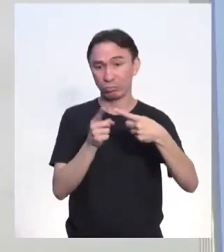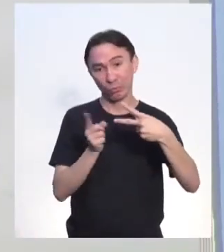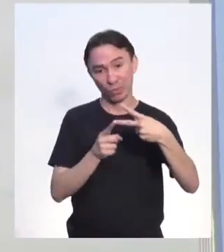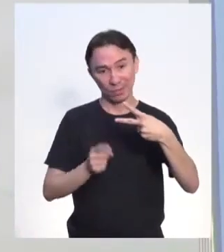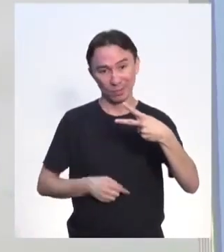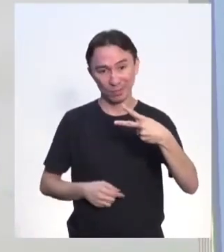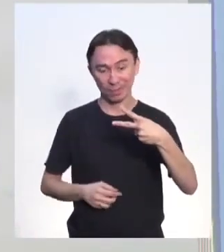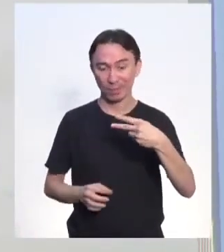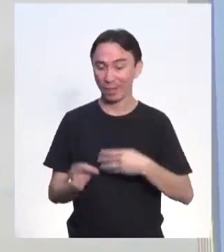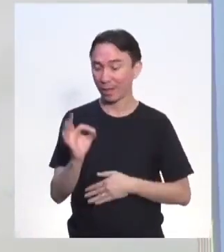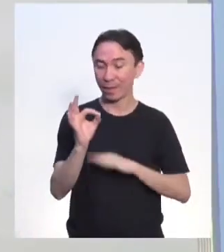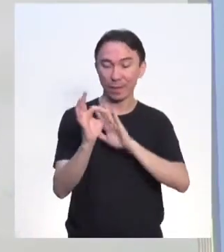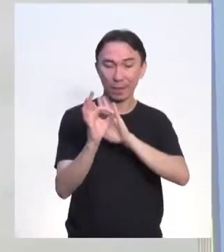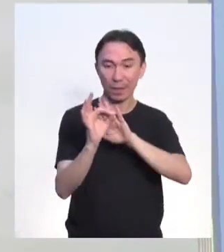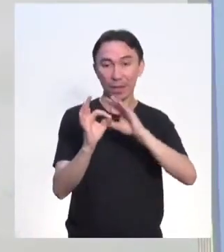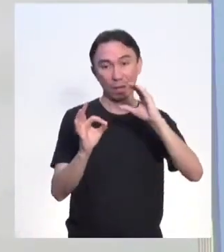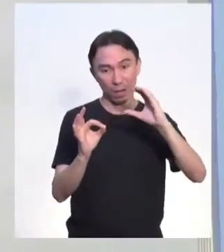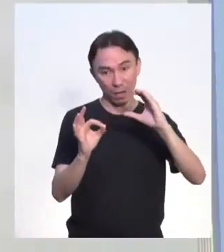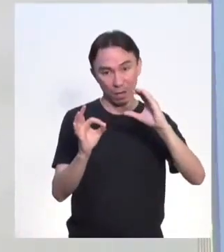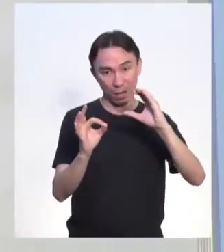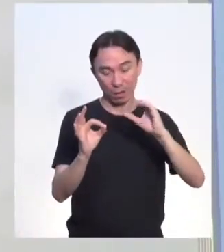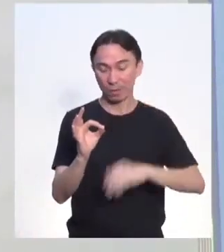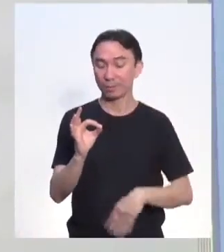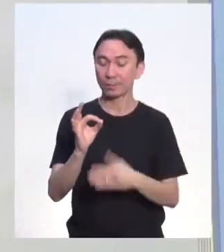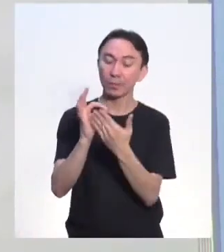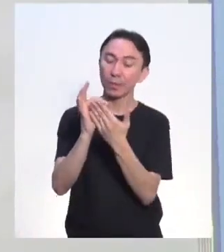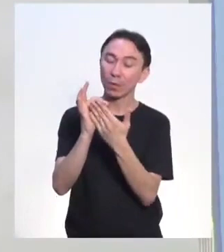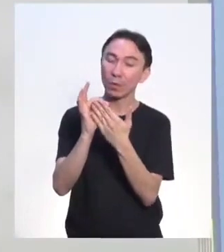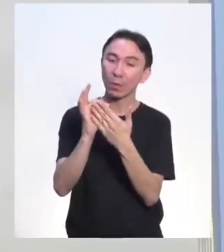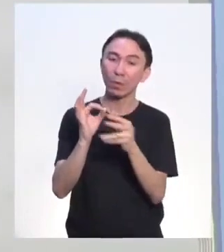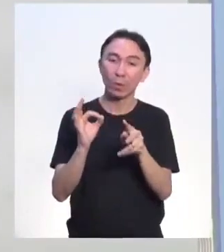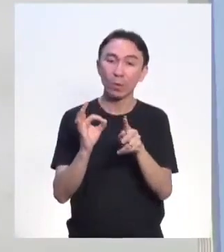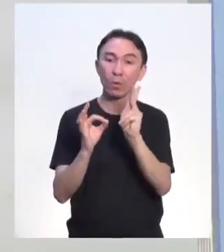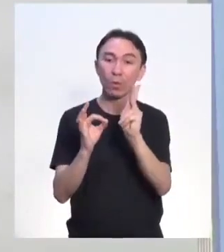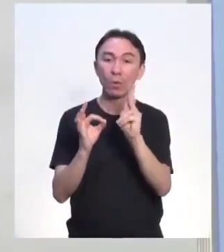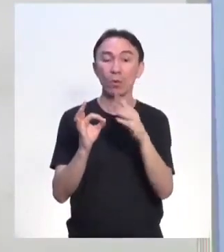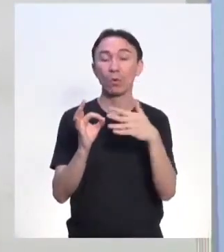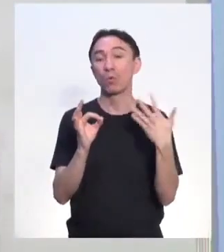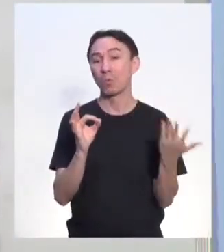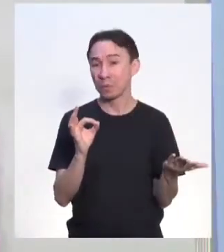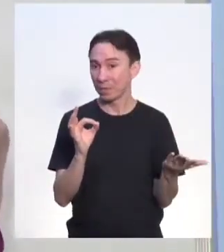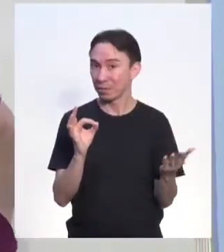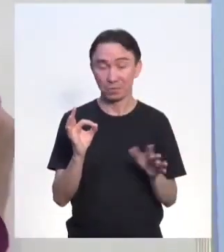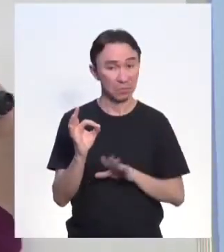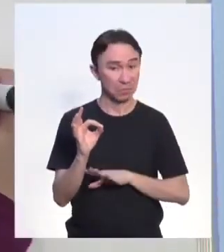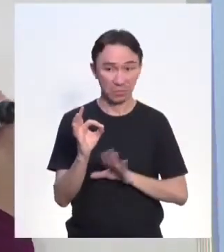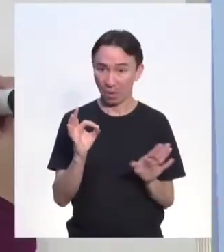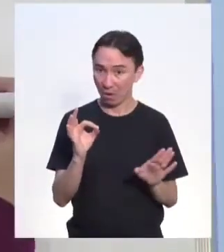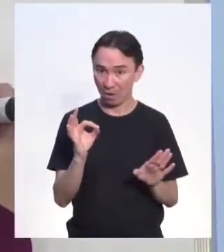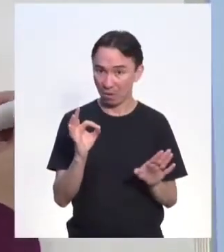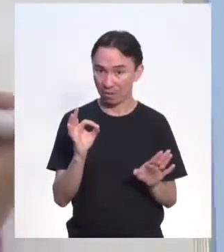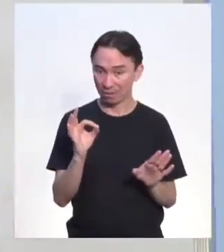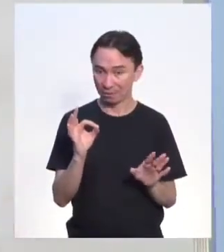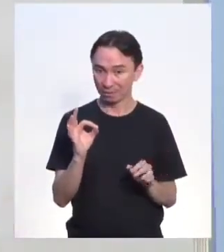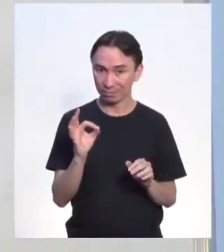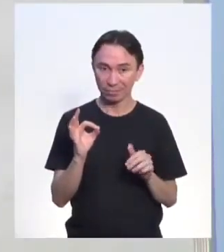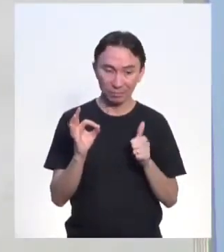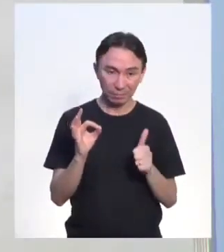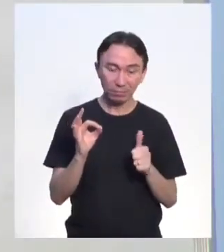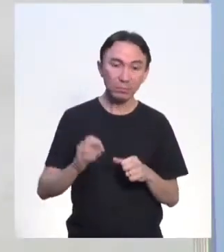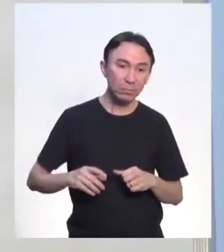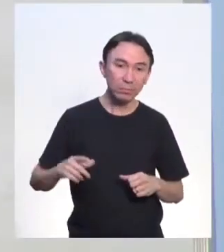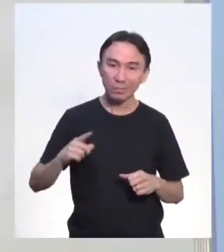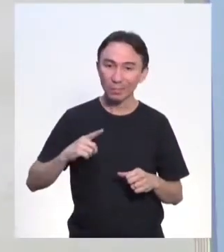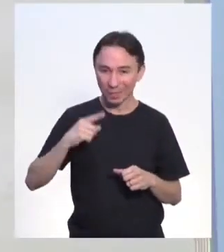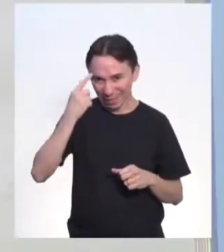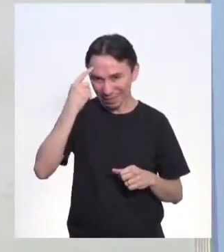professora. A cara, que na matemática a gente representa pelo C, ou a coroa, que a gente representa pelo K. Lembra? A moeda tem um desenho